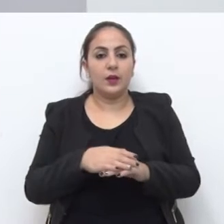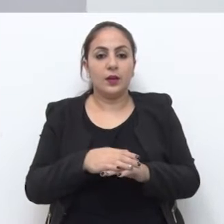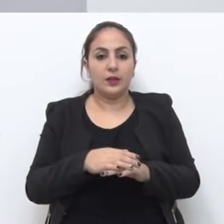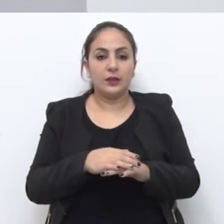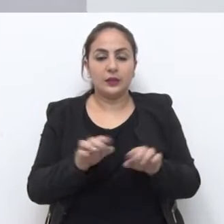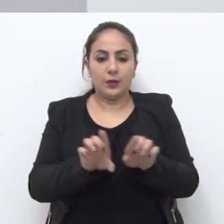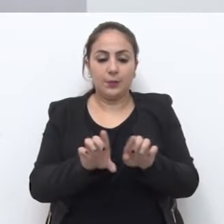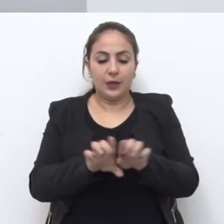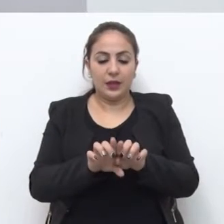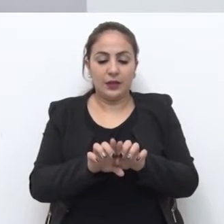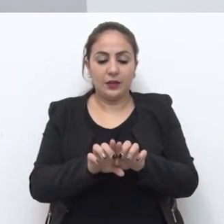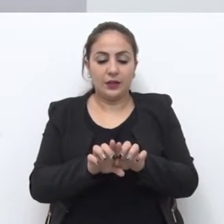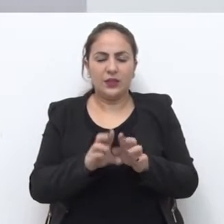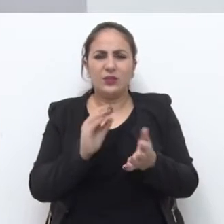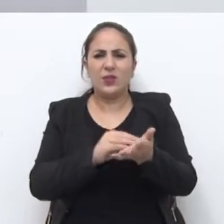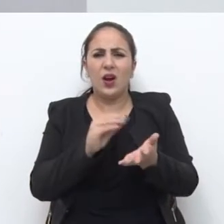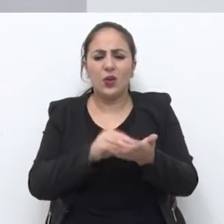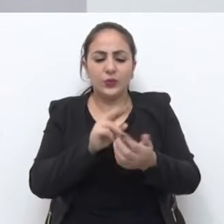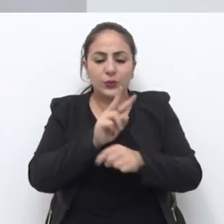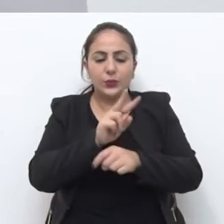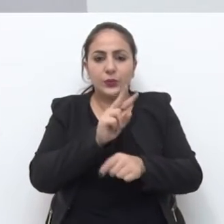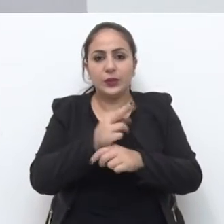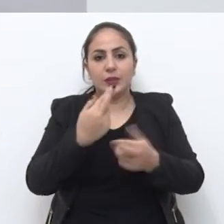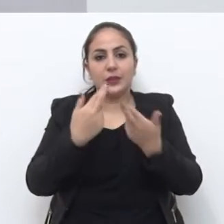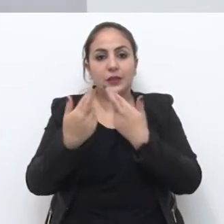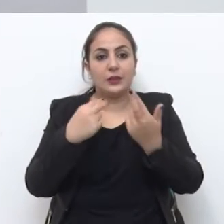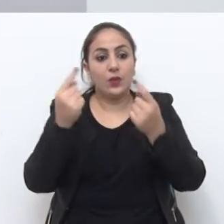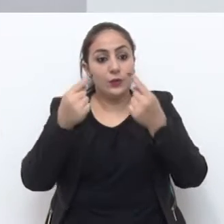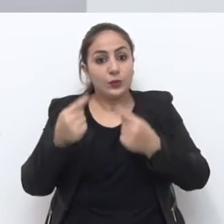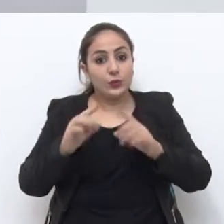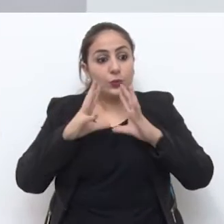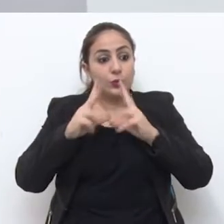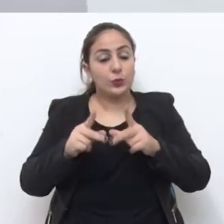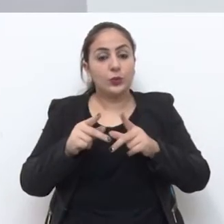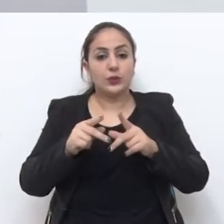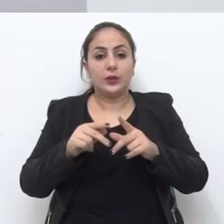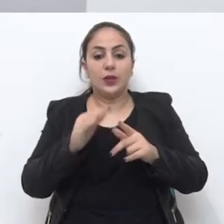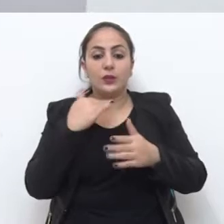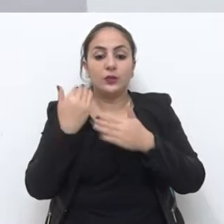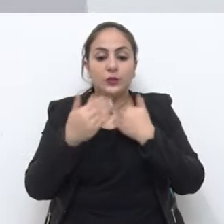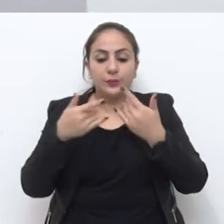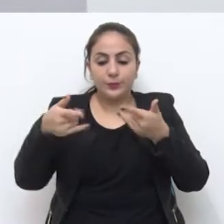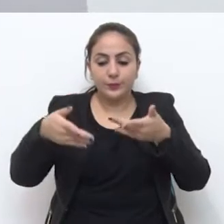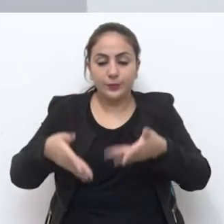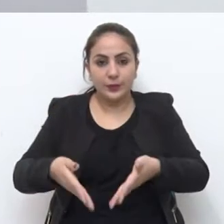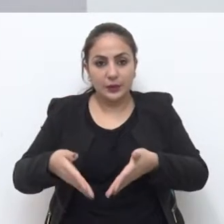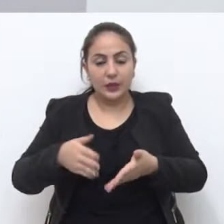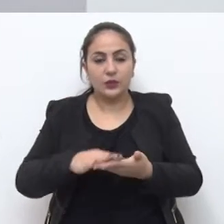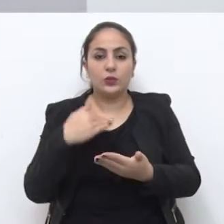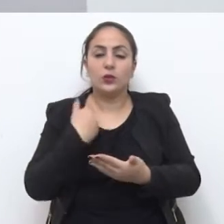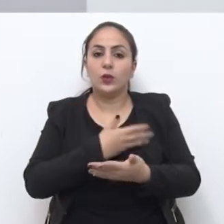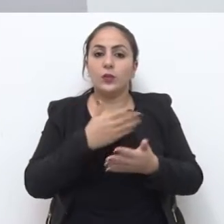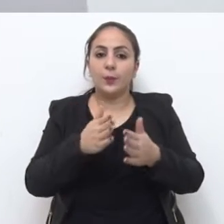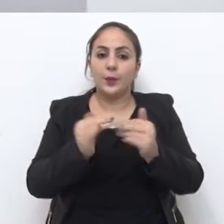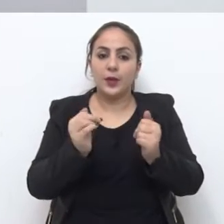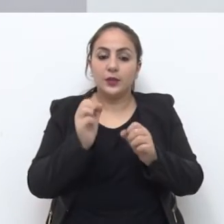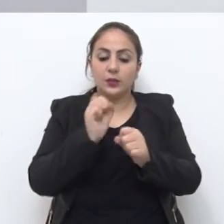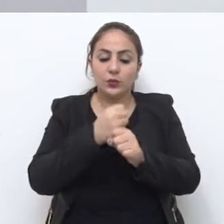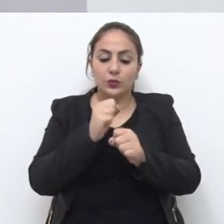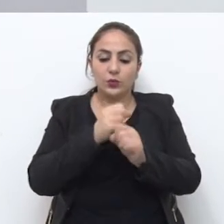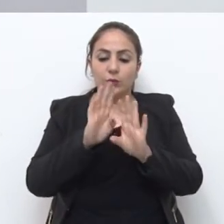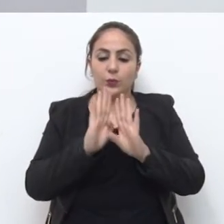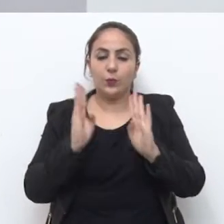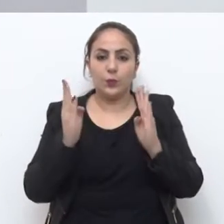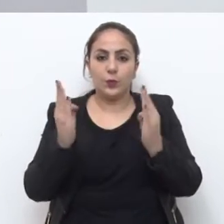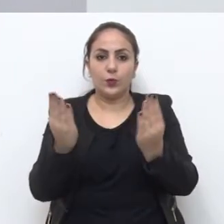um descuido em relação a toda a estrutura daquele cemitério. O que a gente pede, então, é que através dessa construção